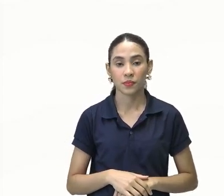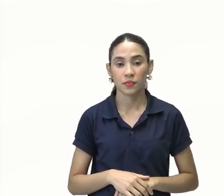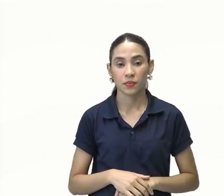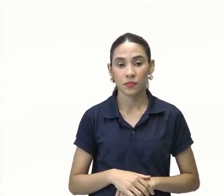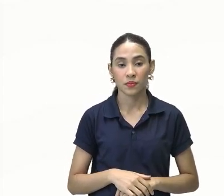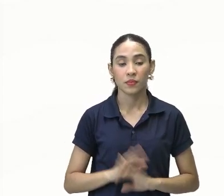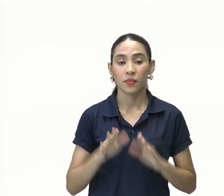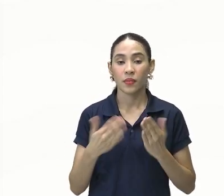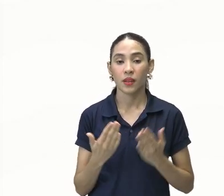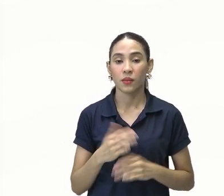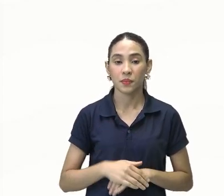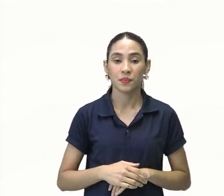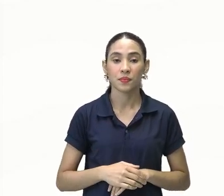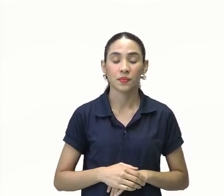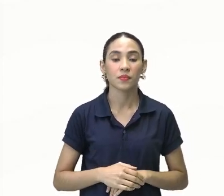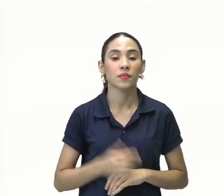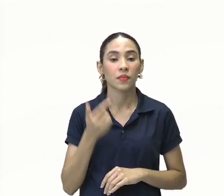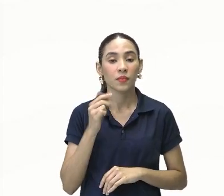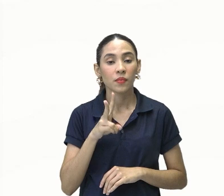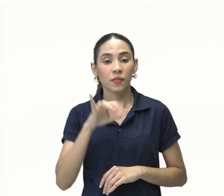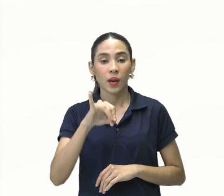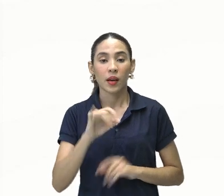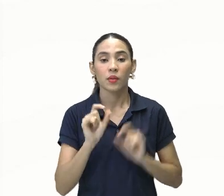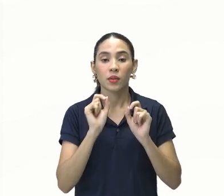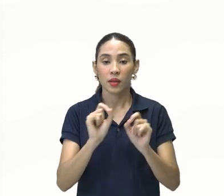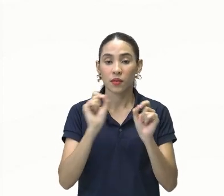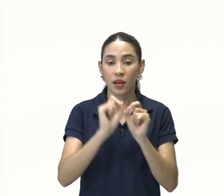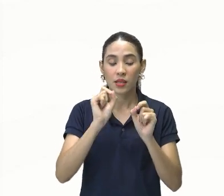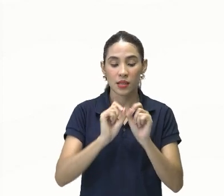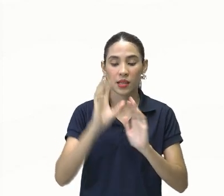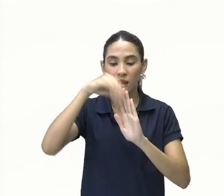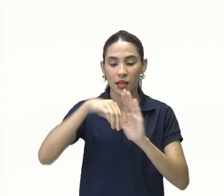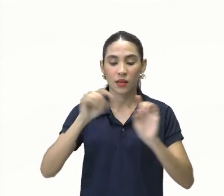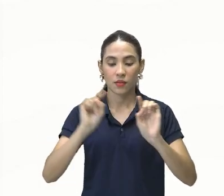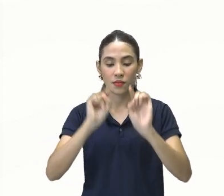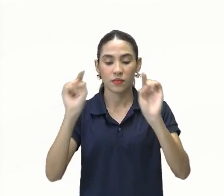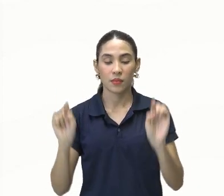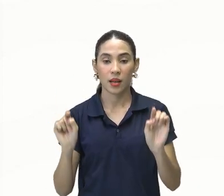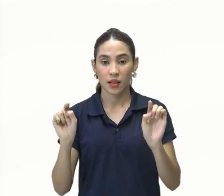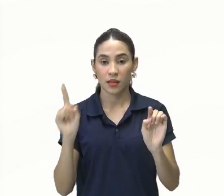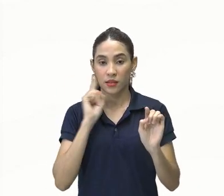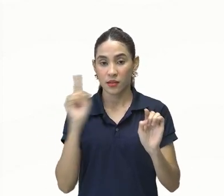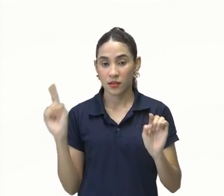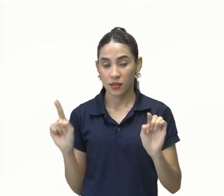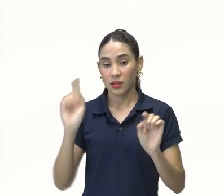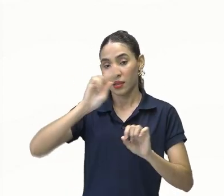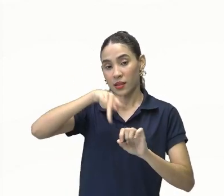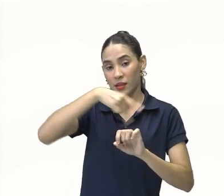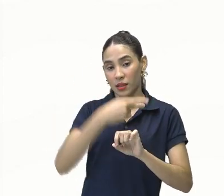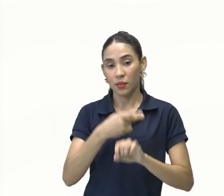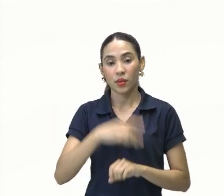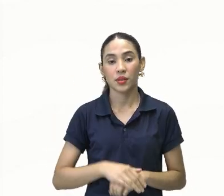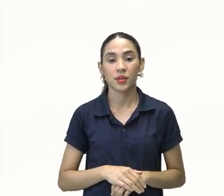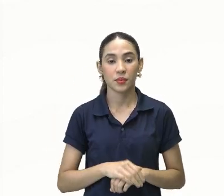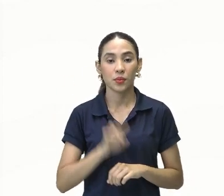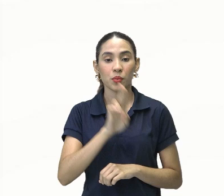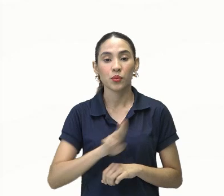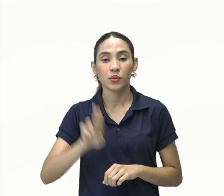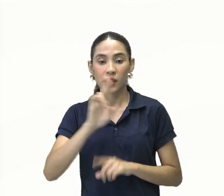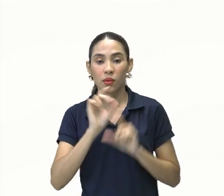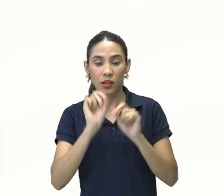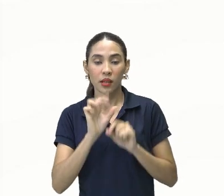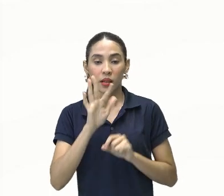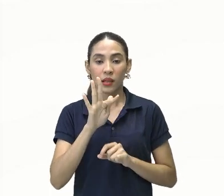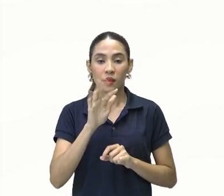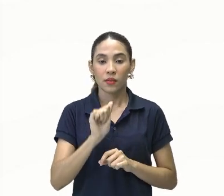E aí sim, a gente vai primeiro resolver dentro do parêntese, para depois aplicar o